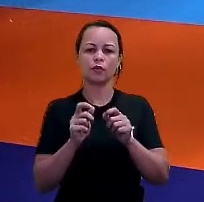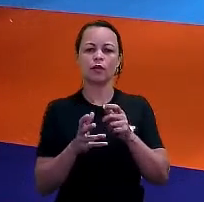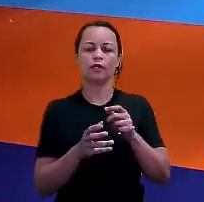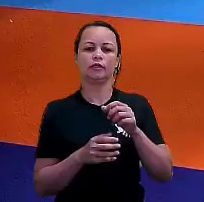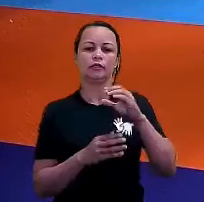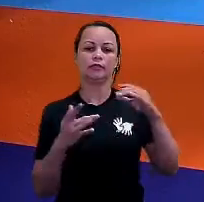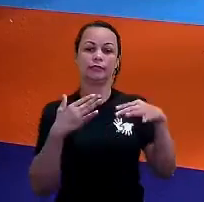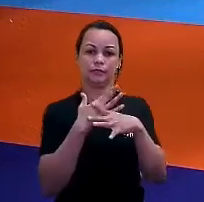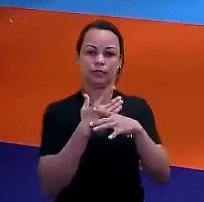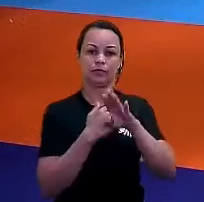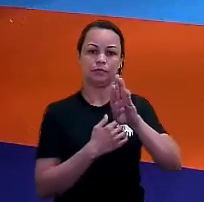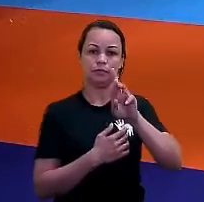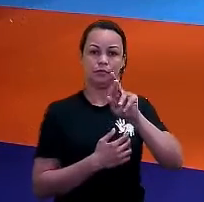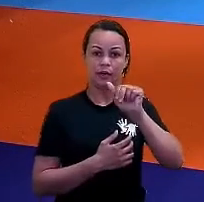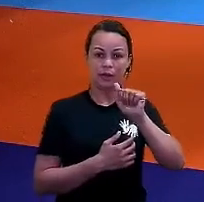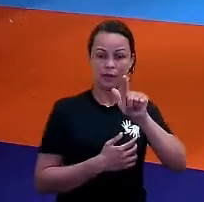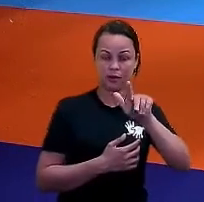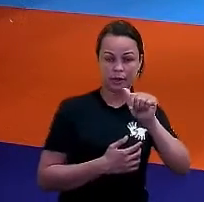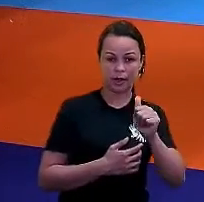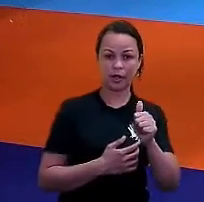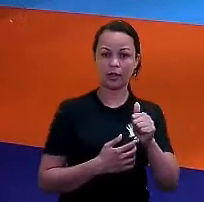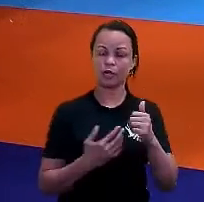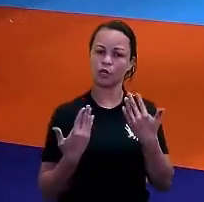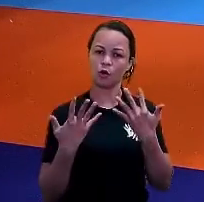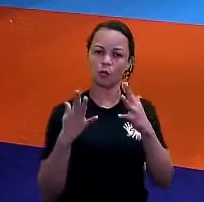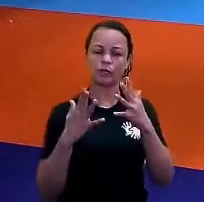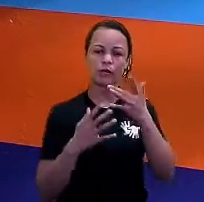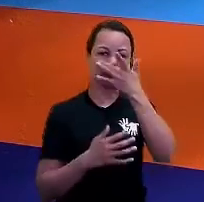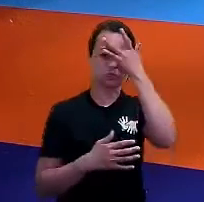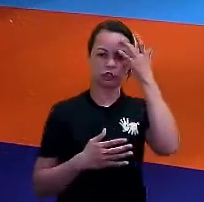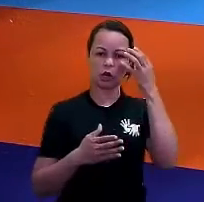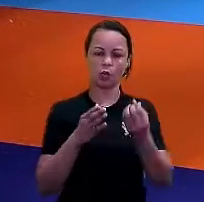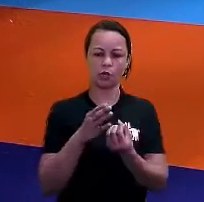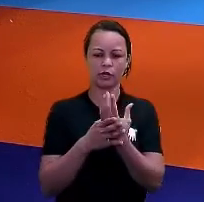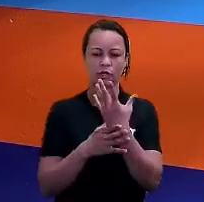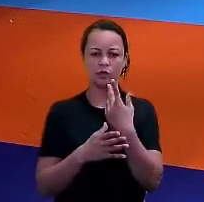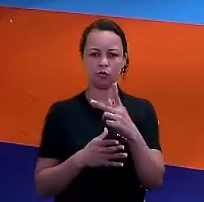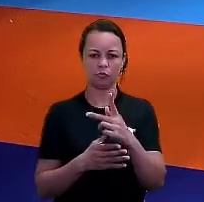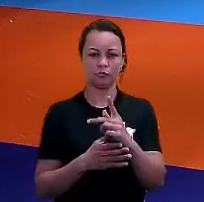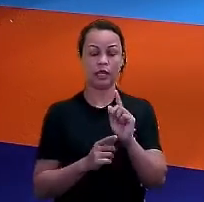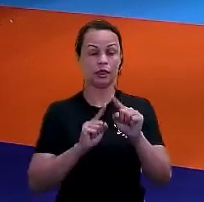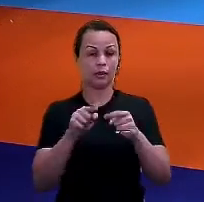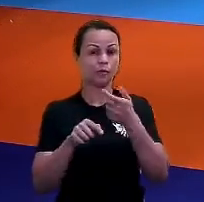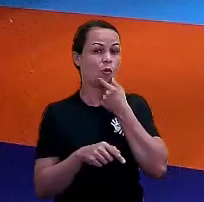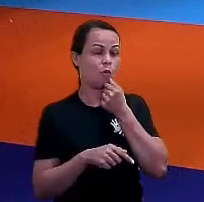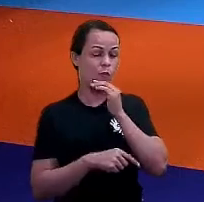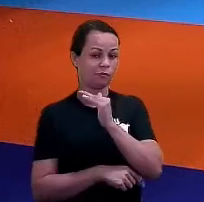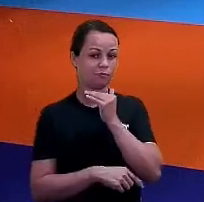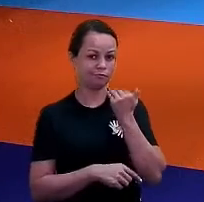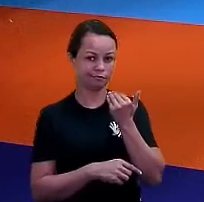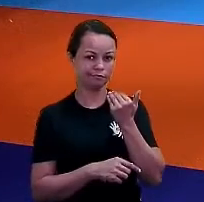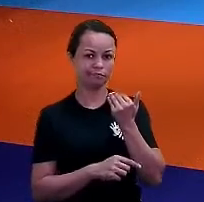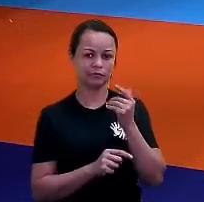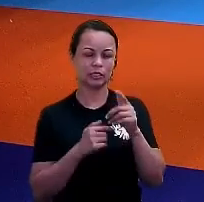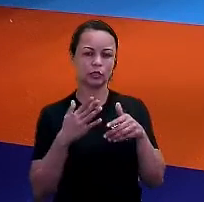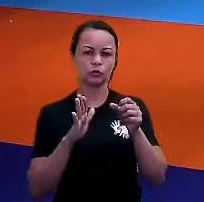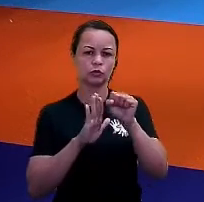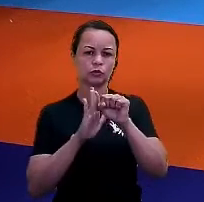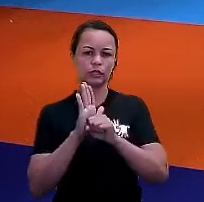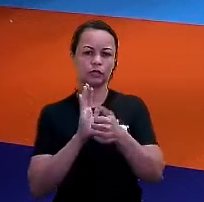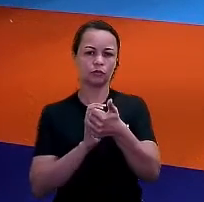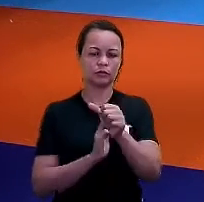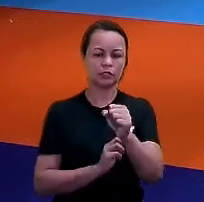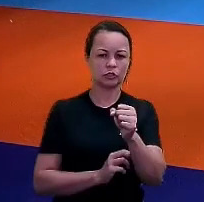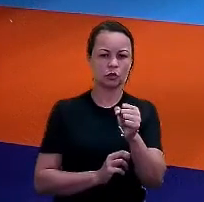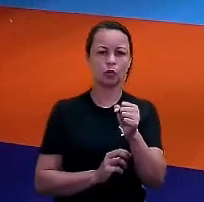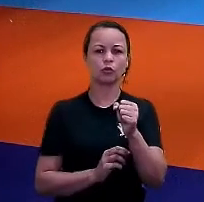de Braga em homenagem ao seu fundador. Após a sua morte, passa, já no século XVIII,